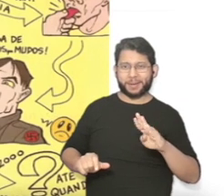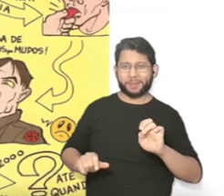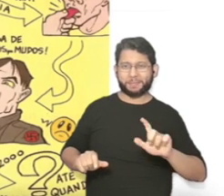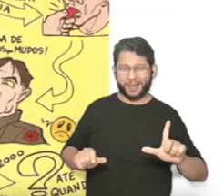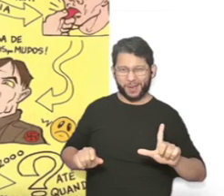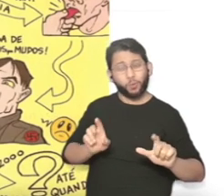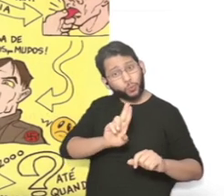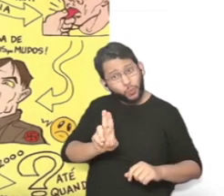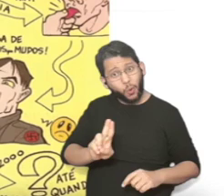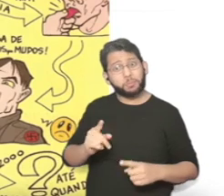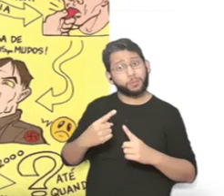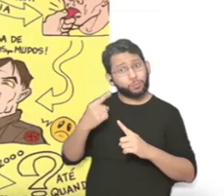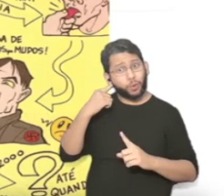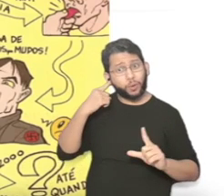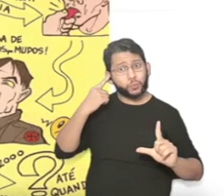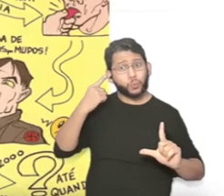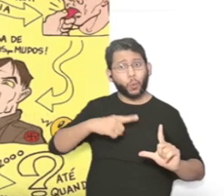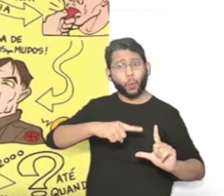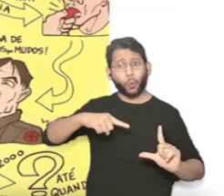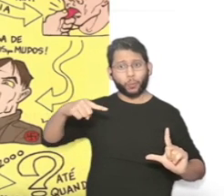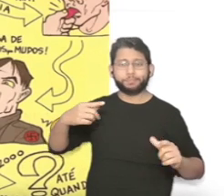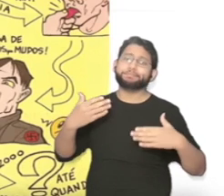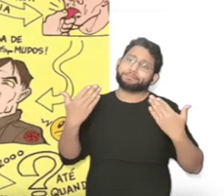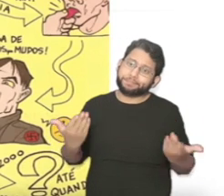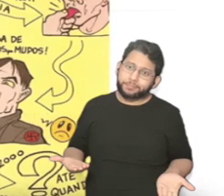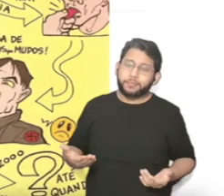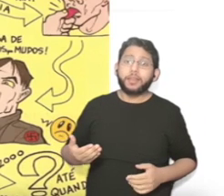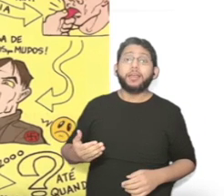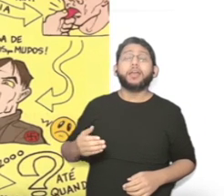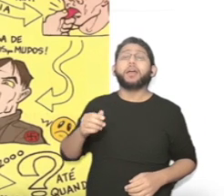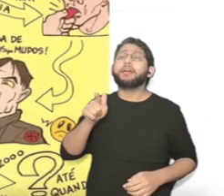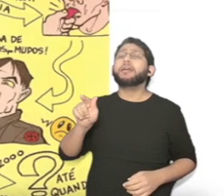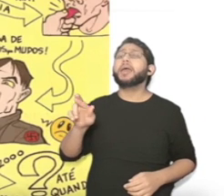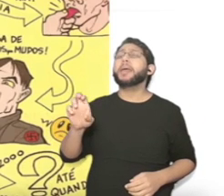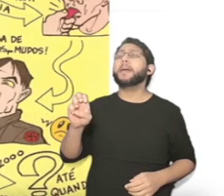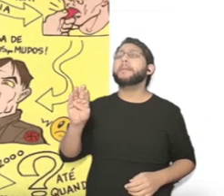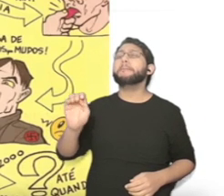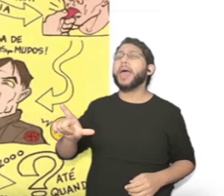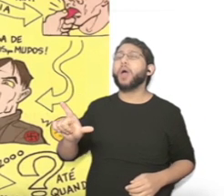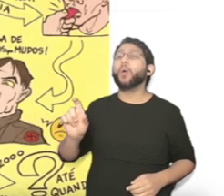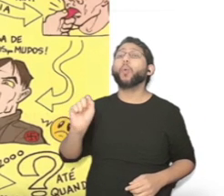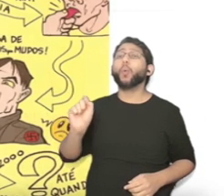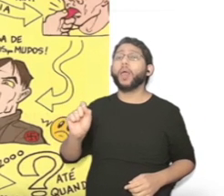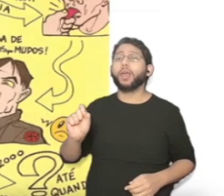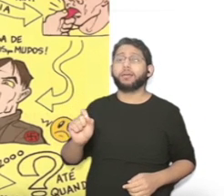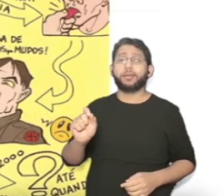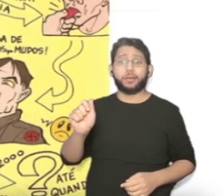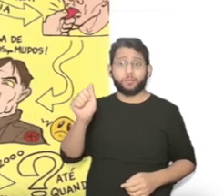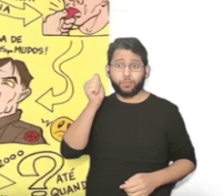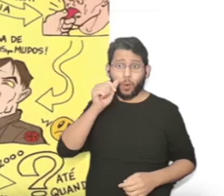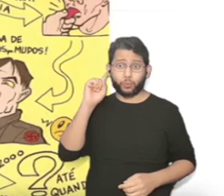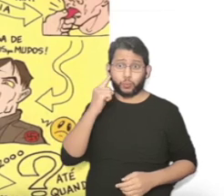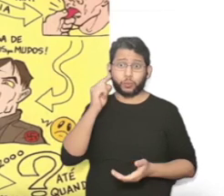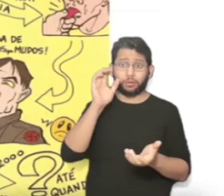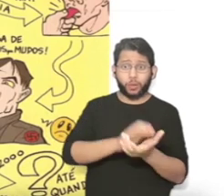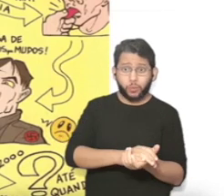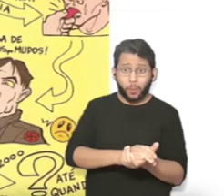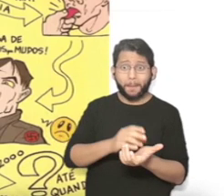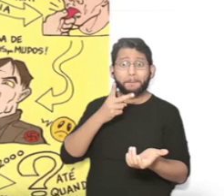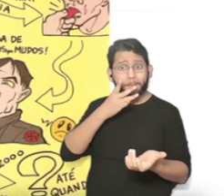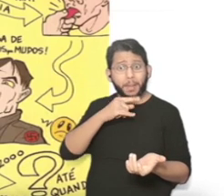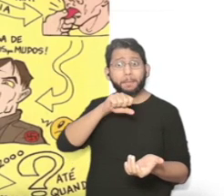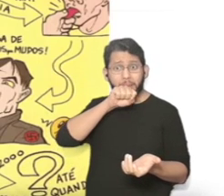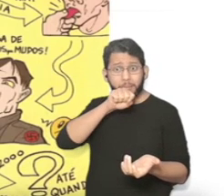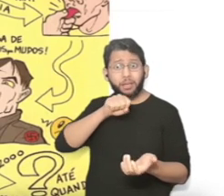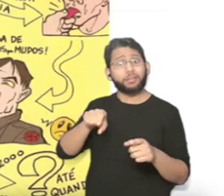tão coincidência. Alexander Graham Bell era filho de educadores de surdos e também era casado com uma surda. E ele